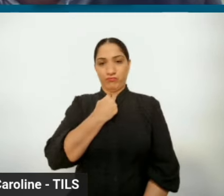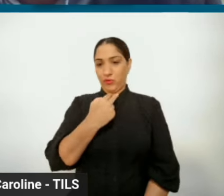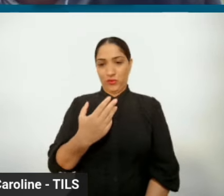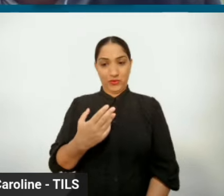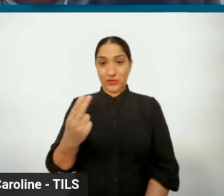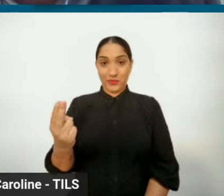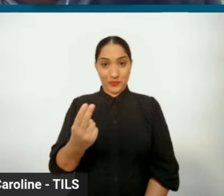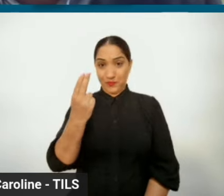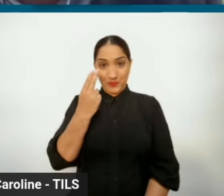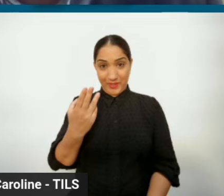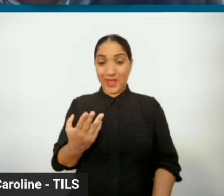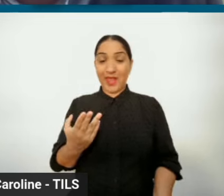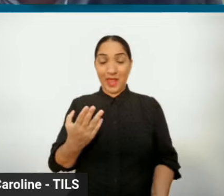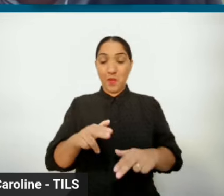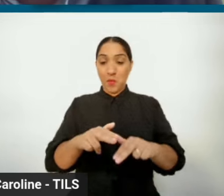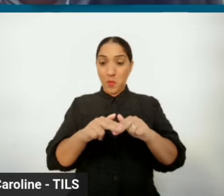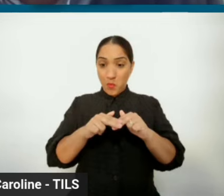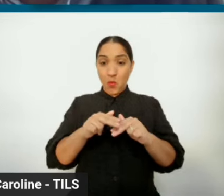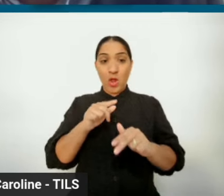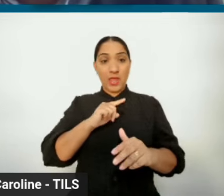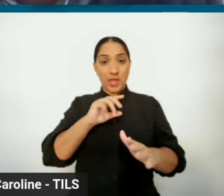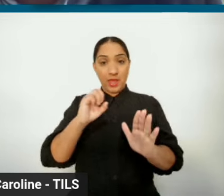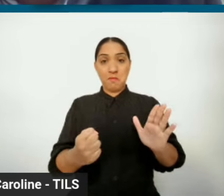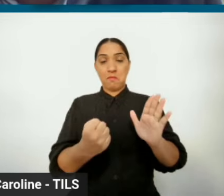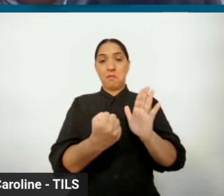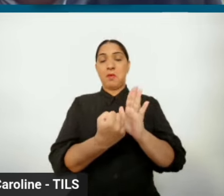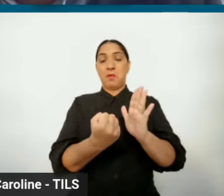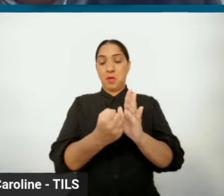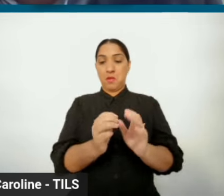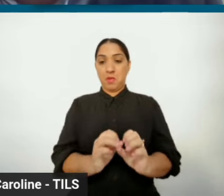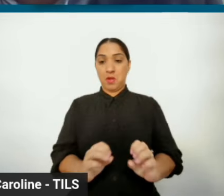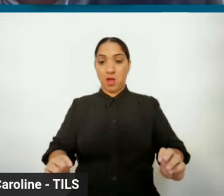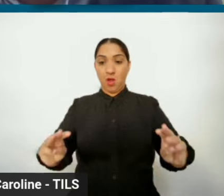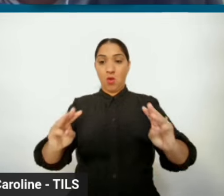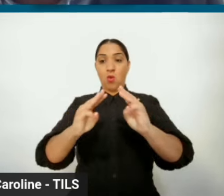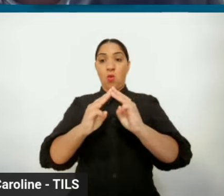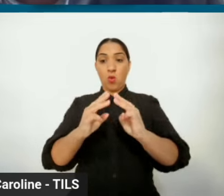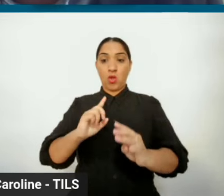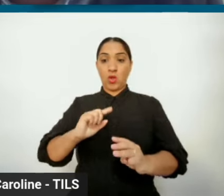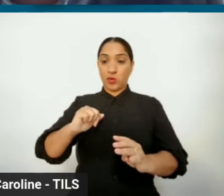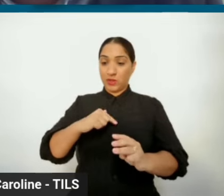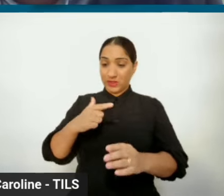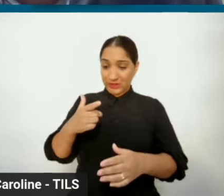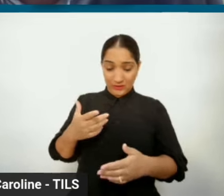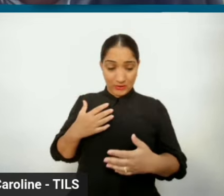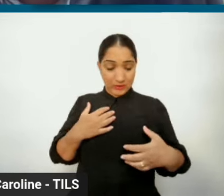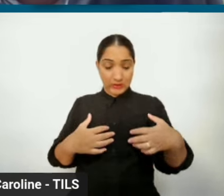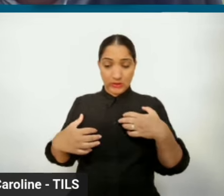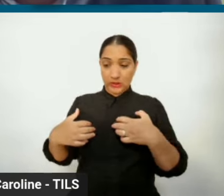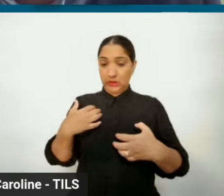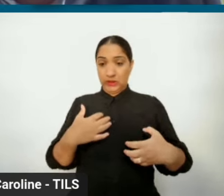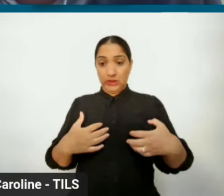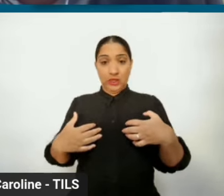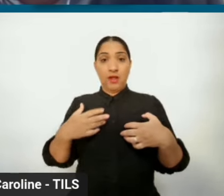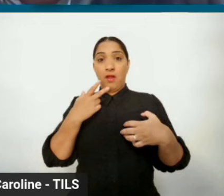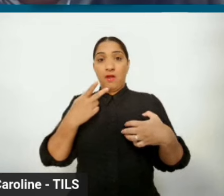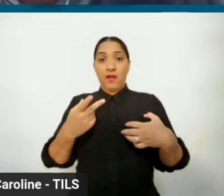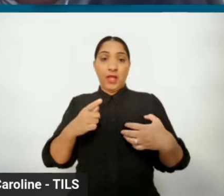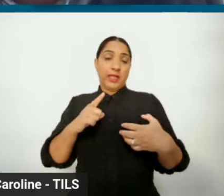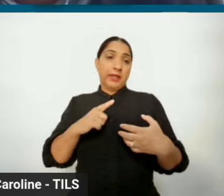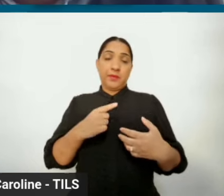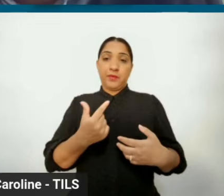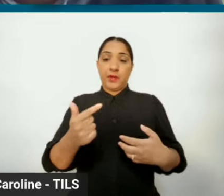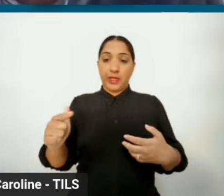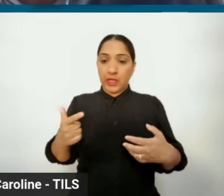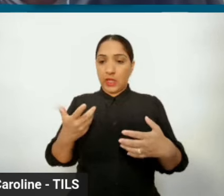ONU. Enfim, tivemos ameaças à educação inclusiva, tivemos ameaça